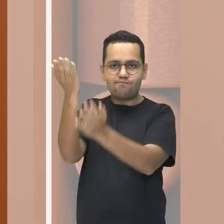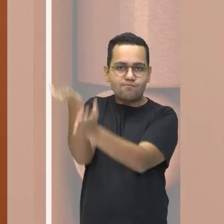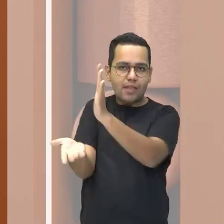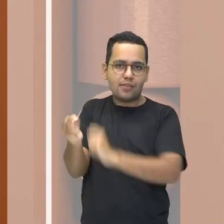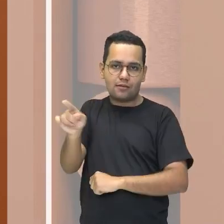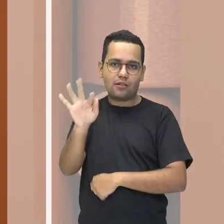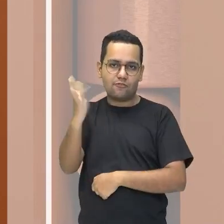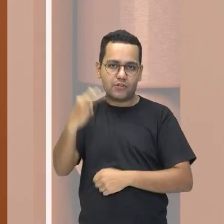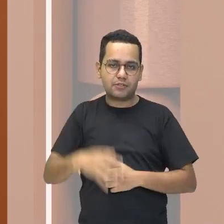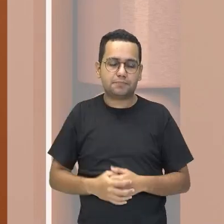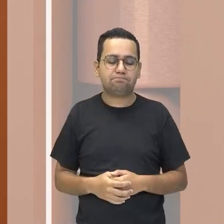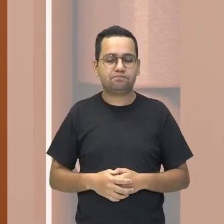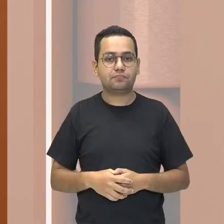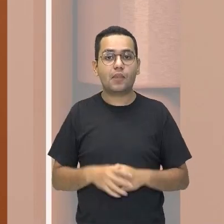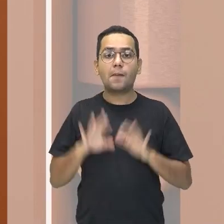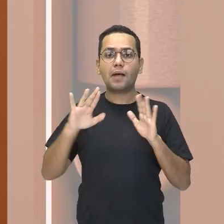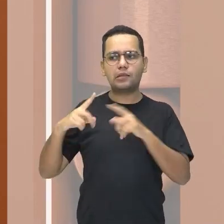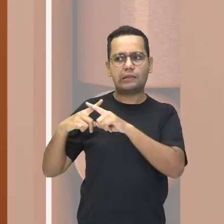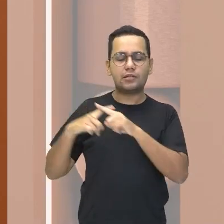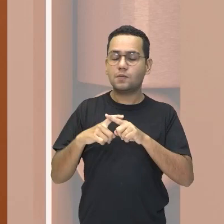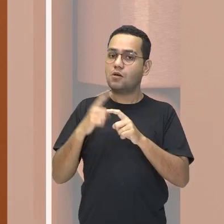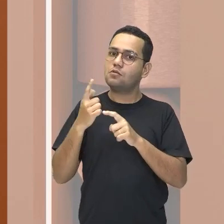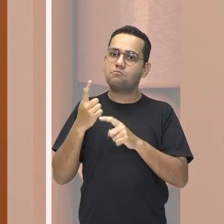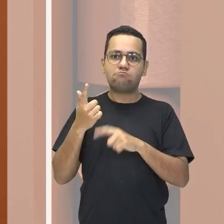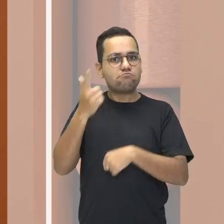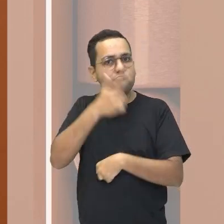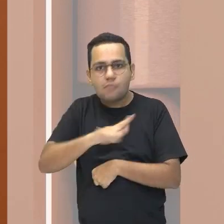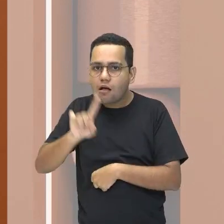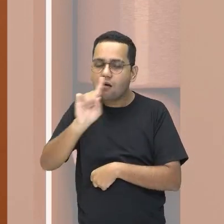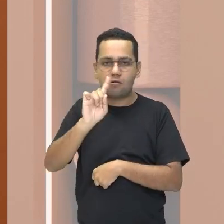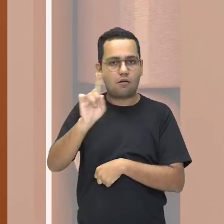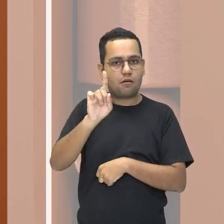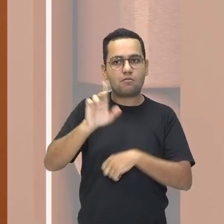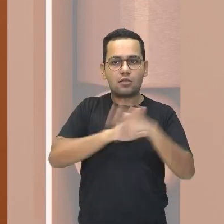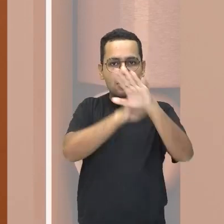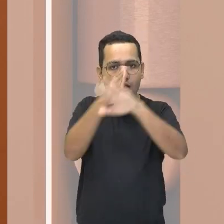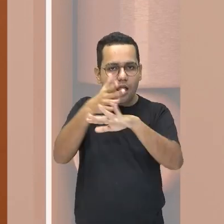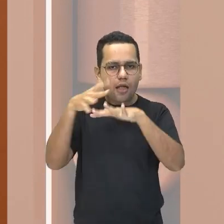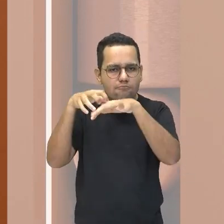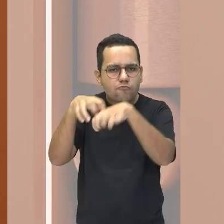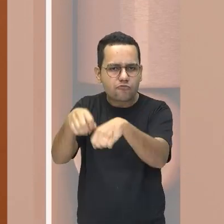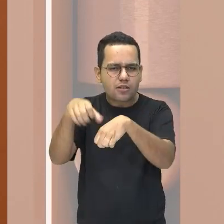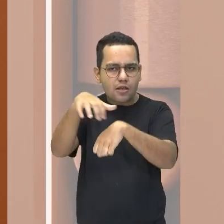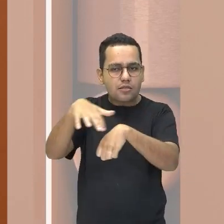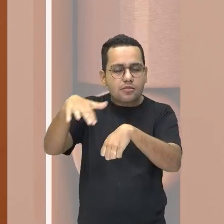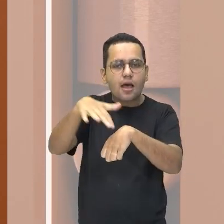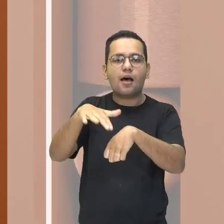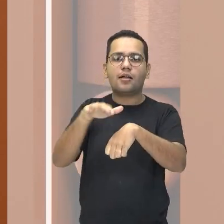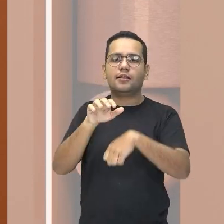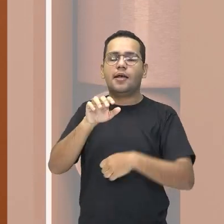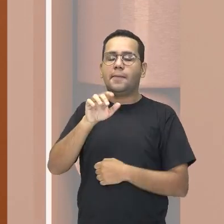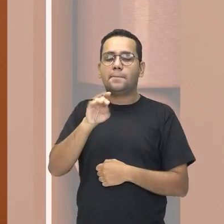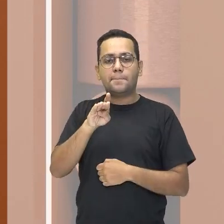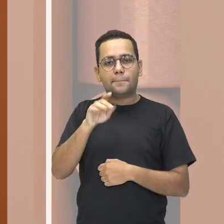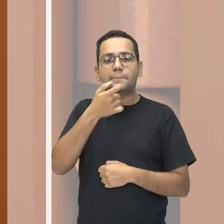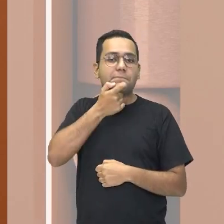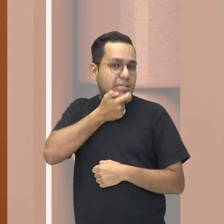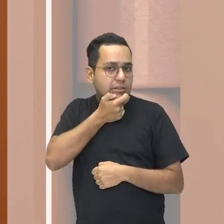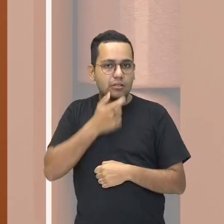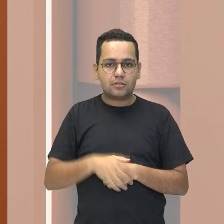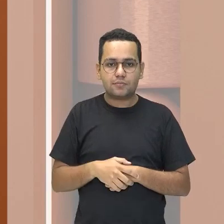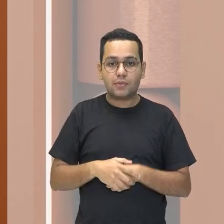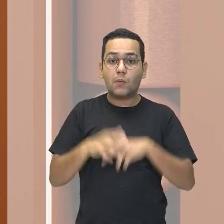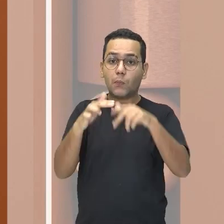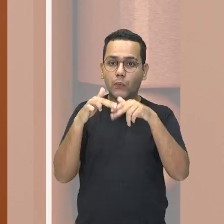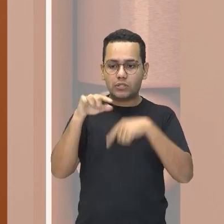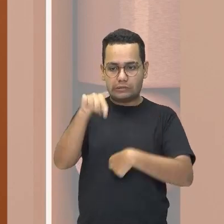território da Grã-Bretanha. Por quê, gente? Porque a Força Aérea Britânica, a Real Força Aérea Britânica, a RAF, ela era